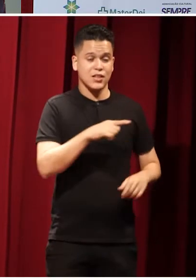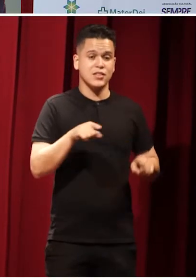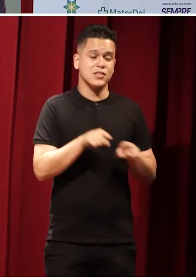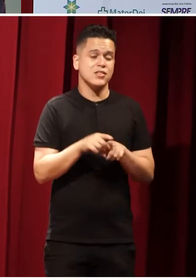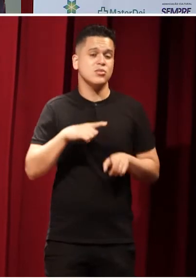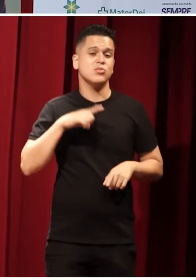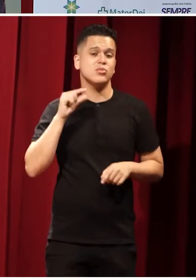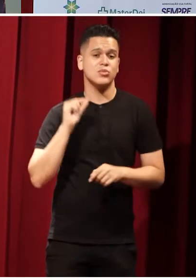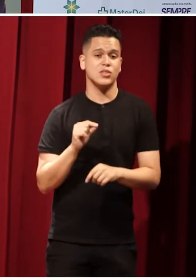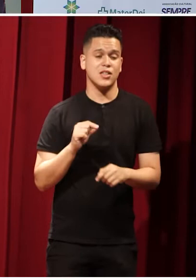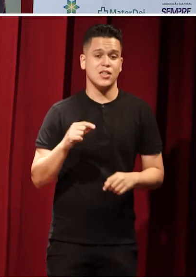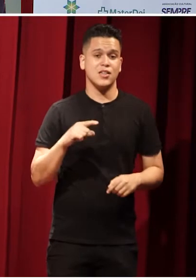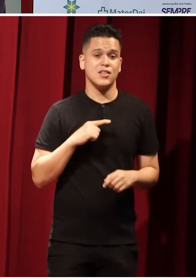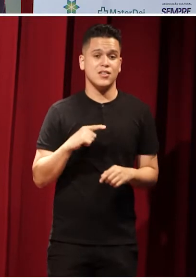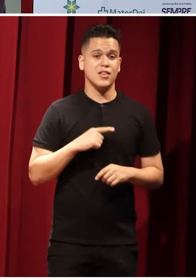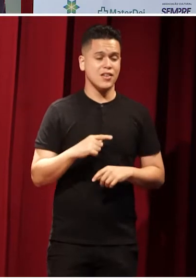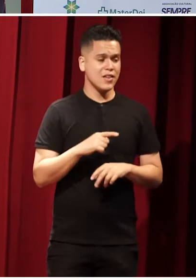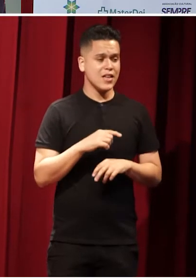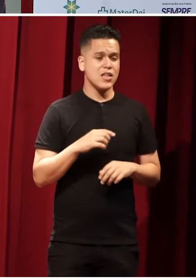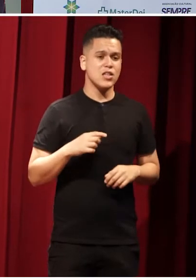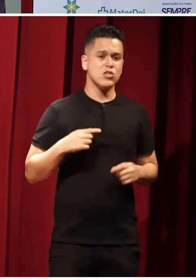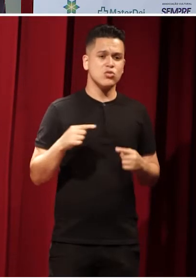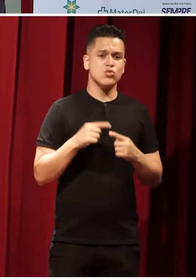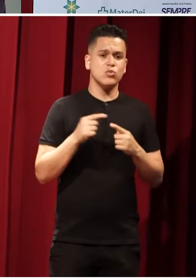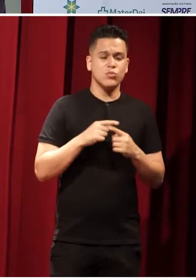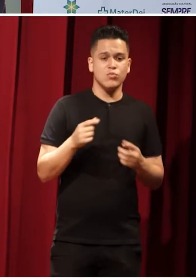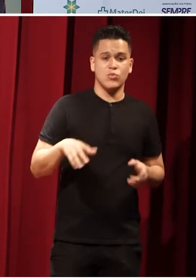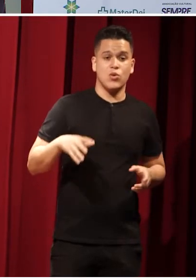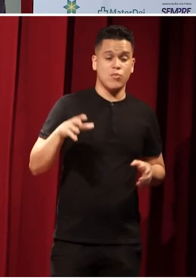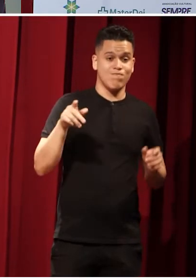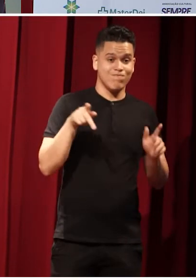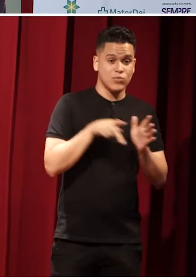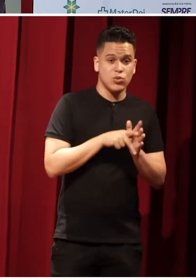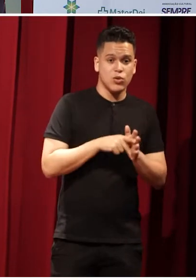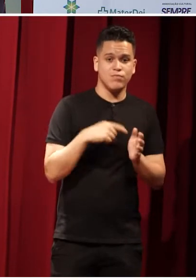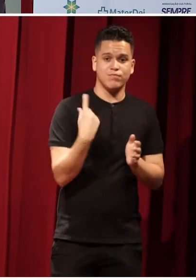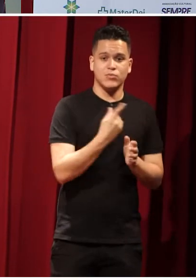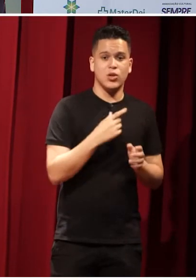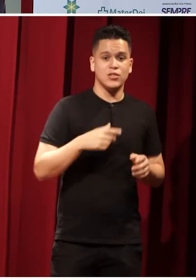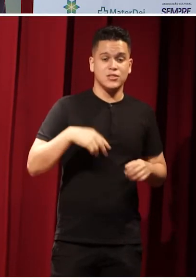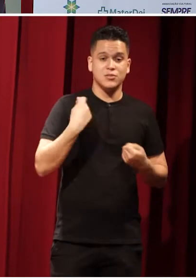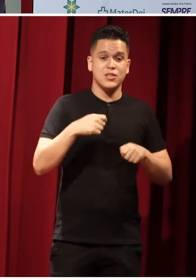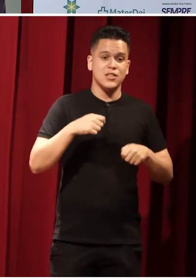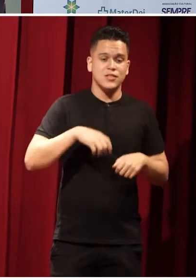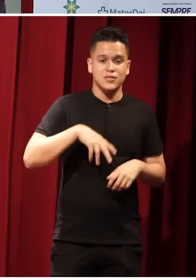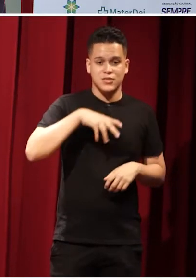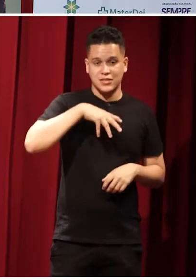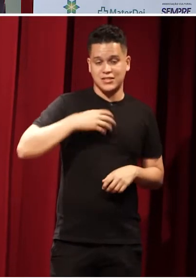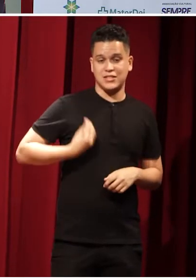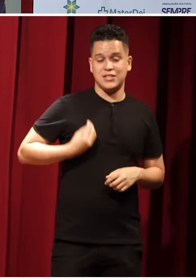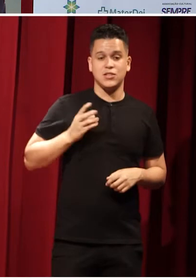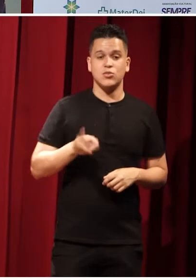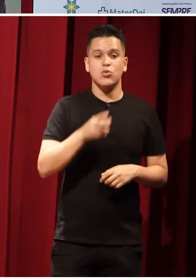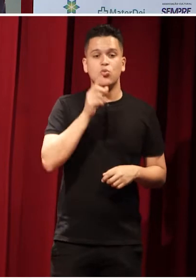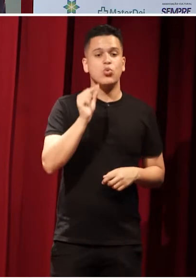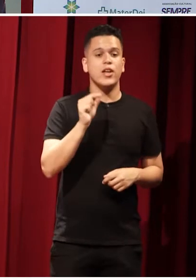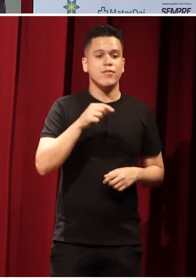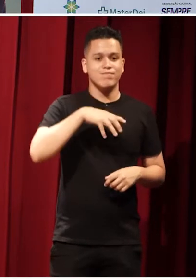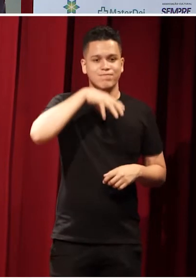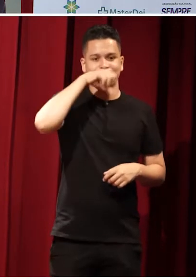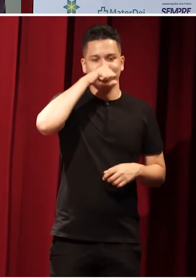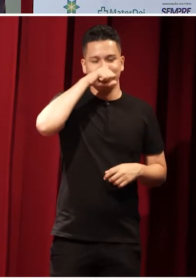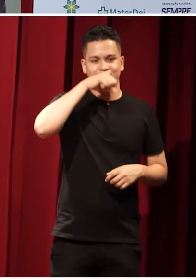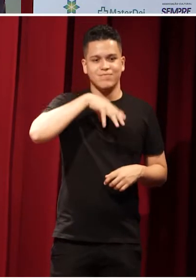são reservatórios de carbono que, se forem destruídas, vão ampliar as emissões de